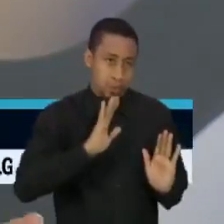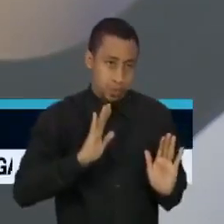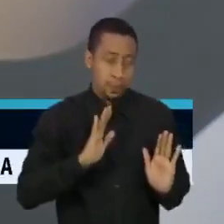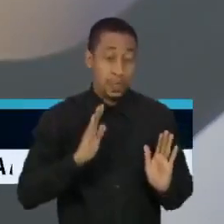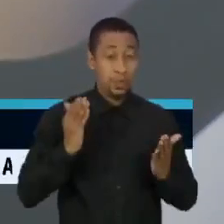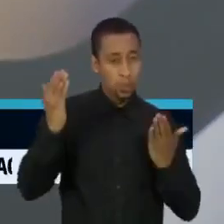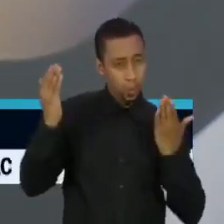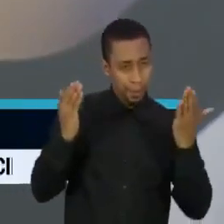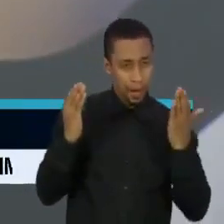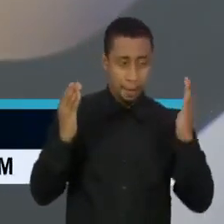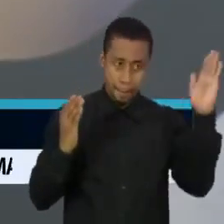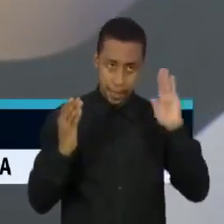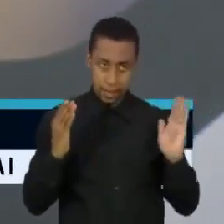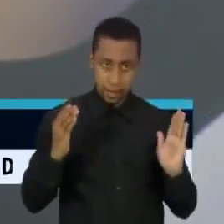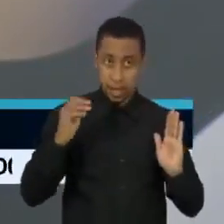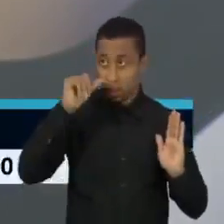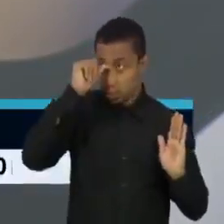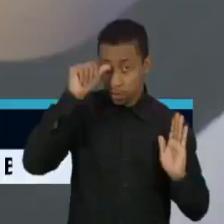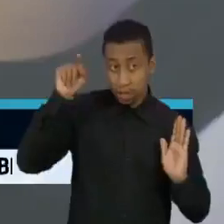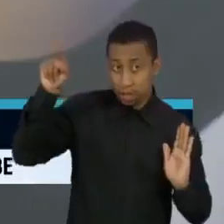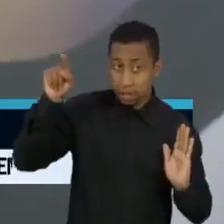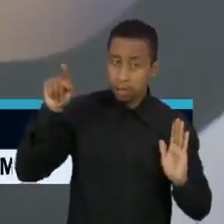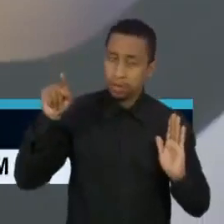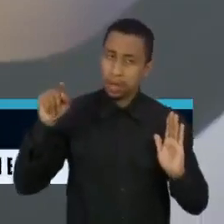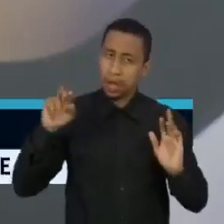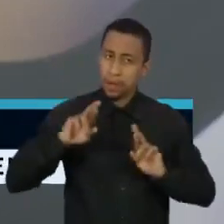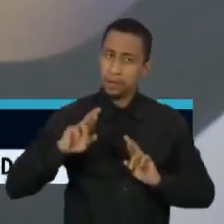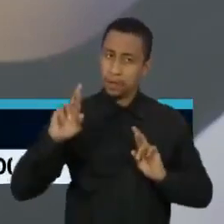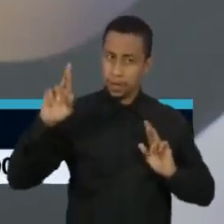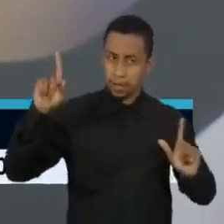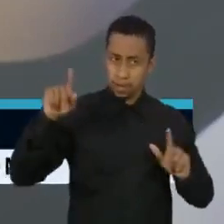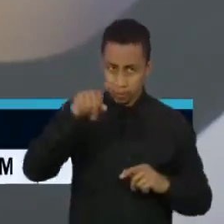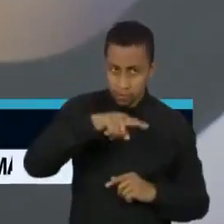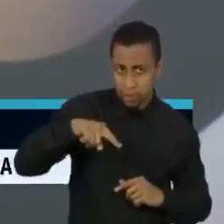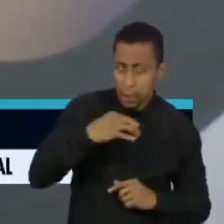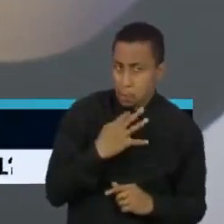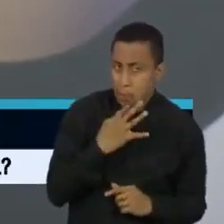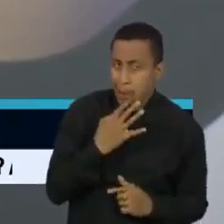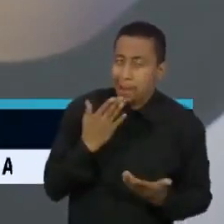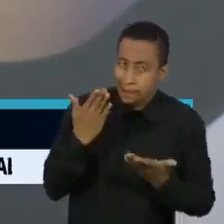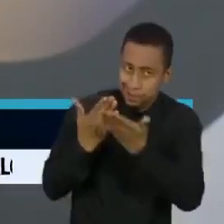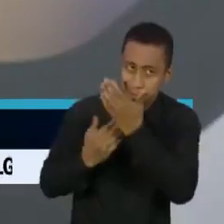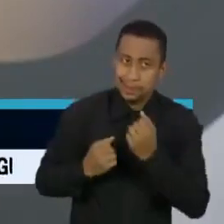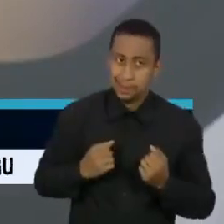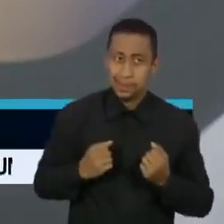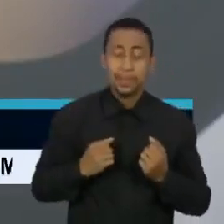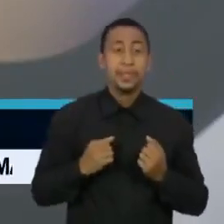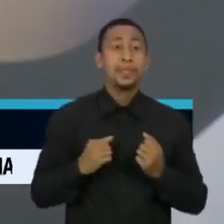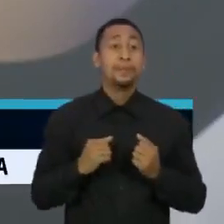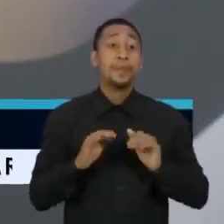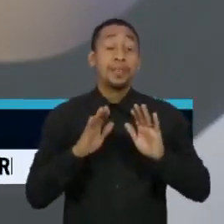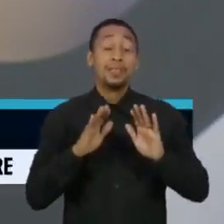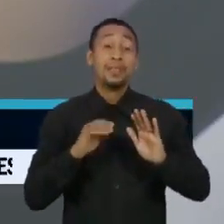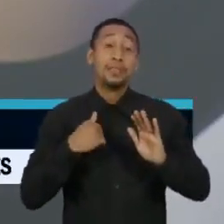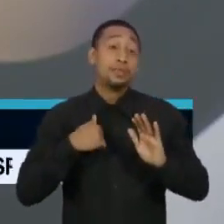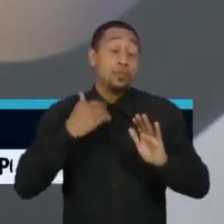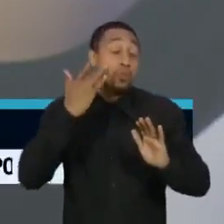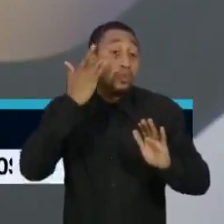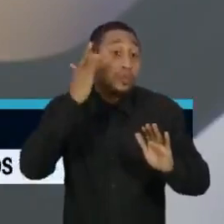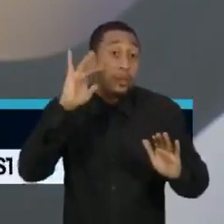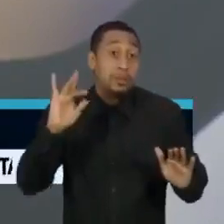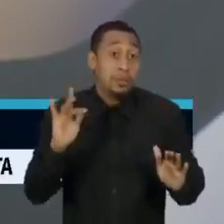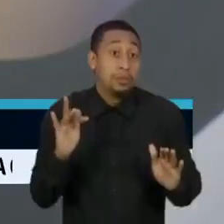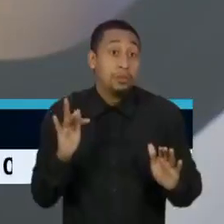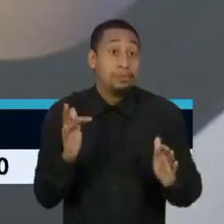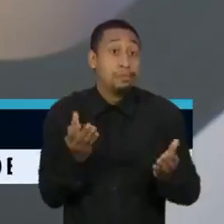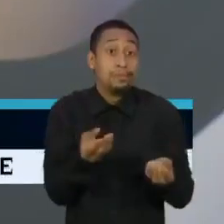da Índia assim quem quem foi a Índia Quem foi a nova délhi sabe o que eu estou falando agora nós podemos sim porque nós não sabemos até que